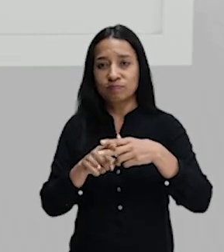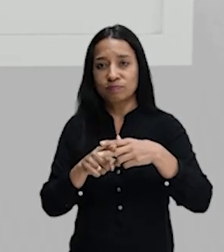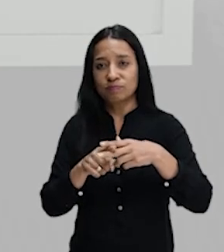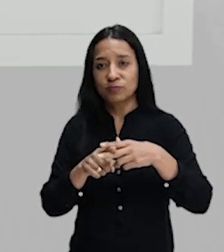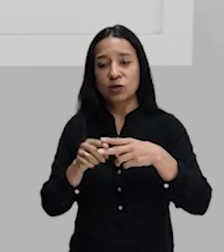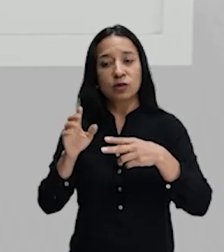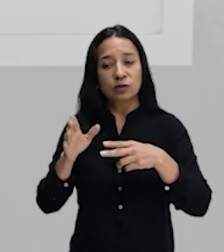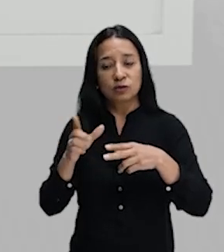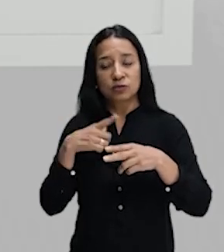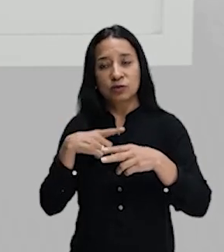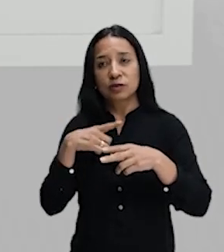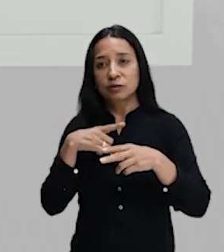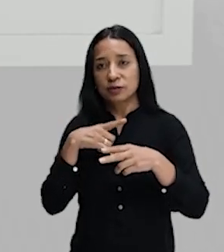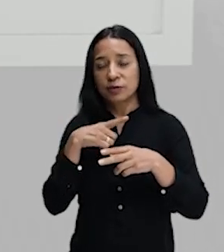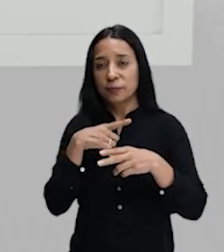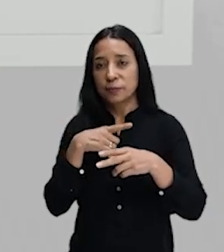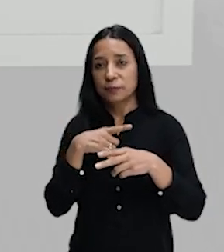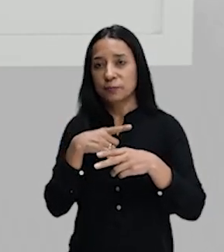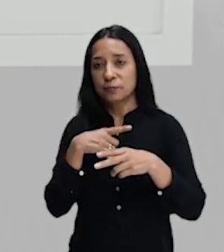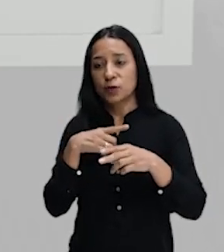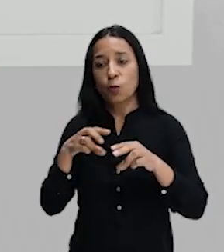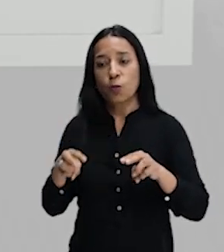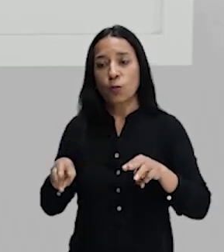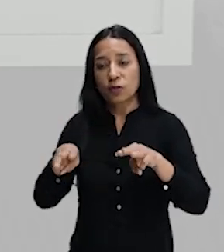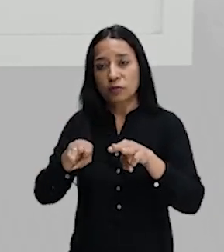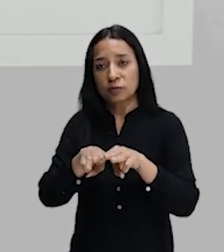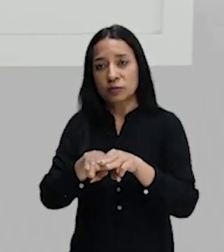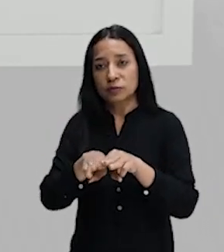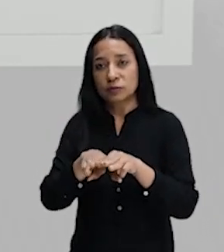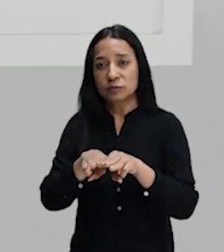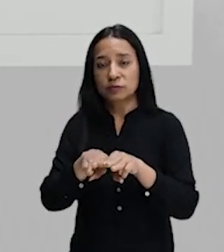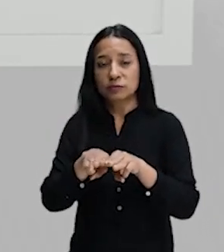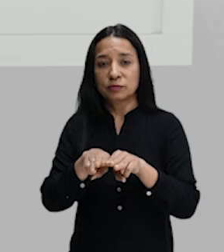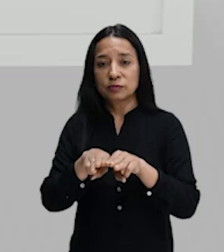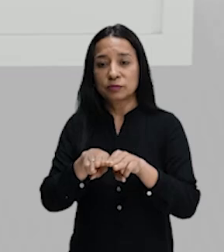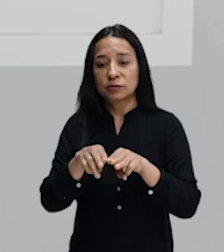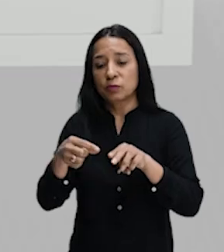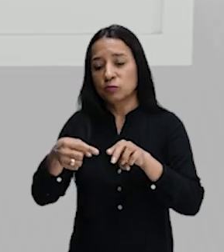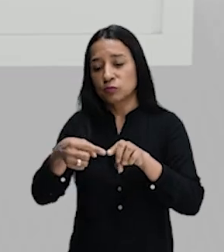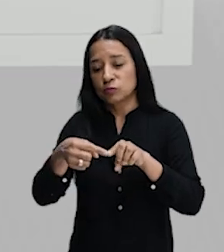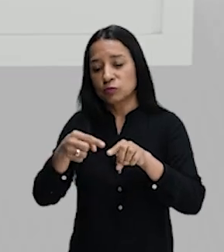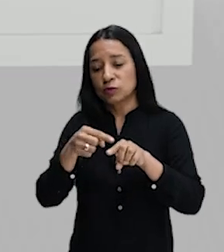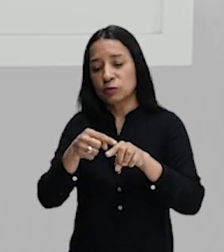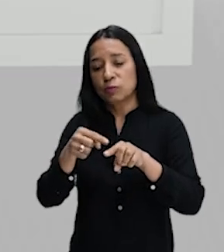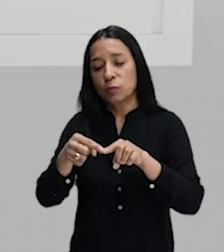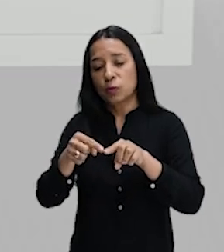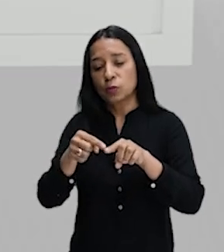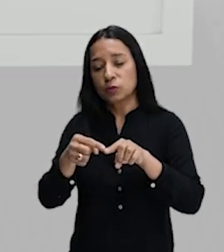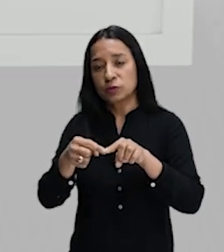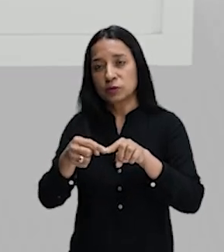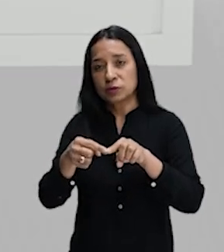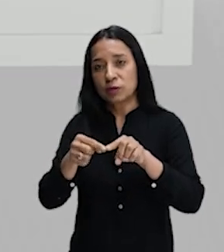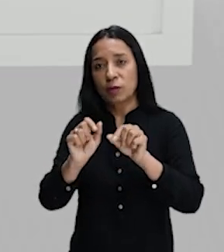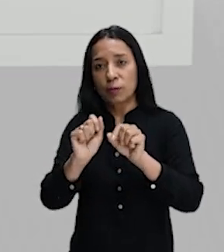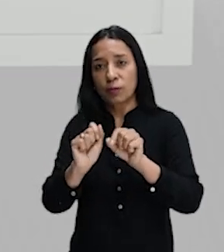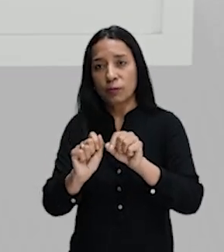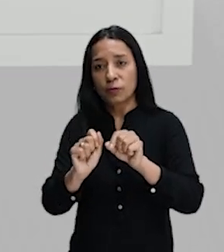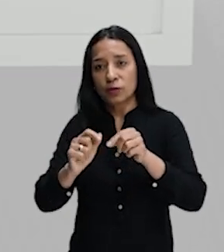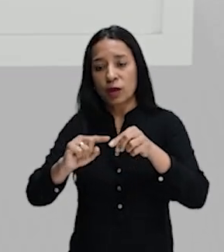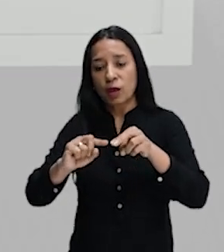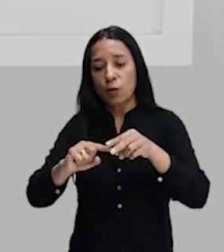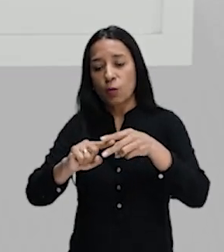elas já vêm ali com magnetismo, né, nas pontas, justamente para poder